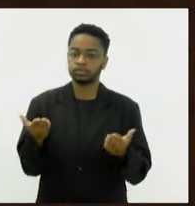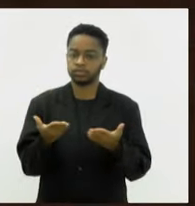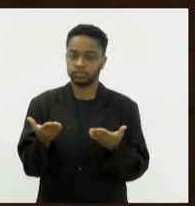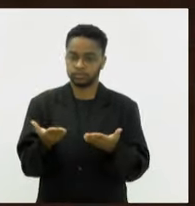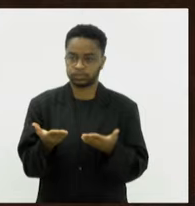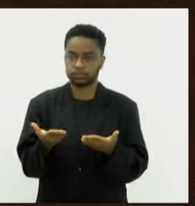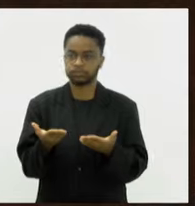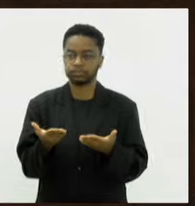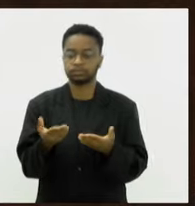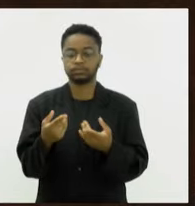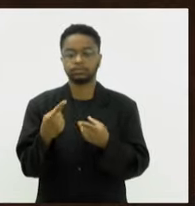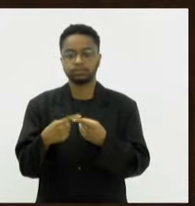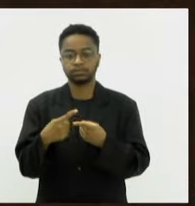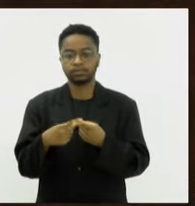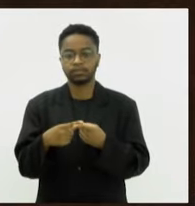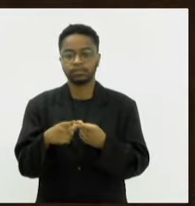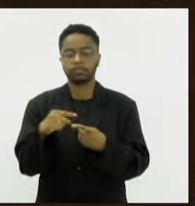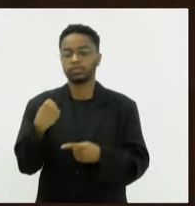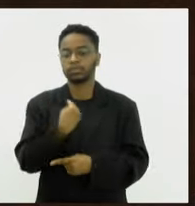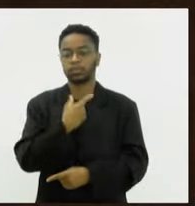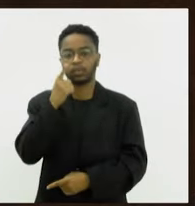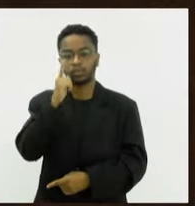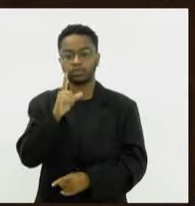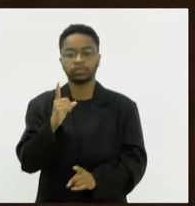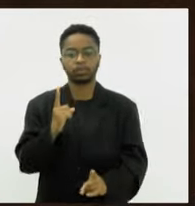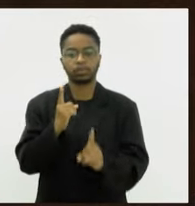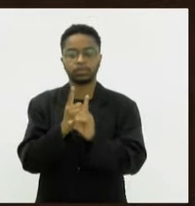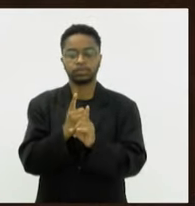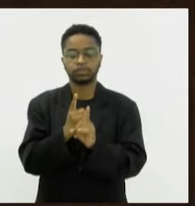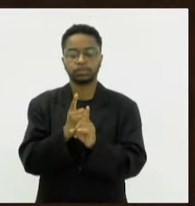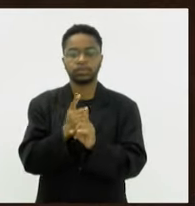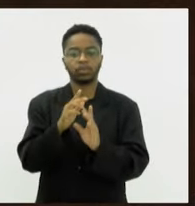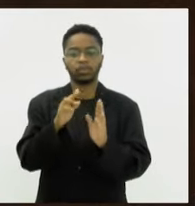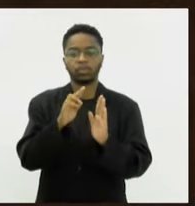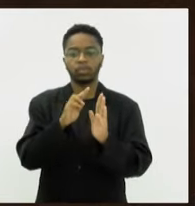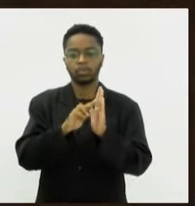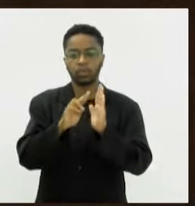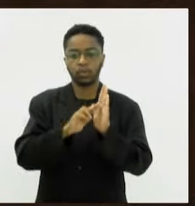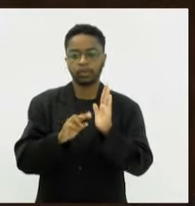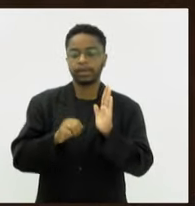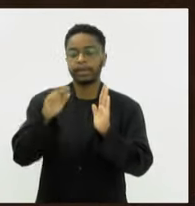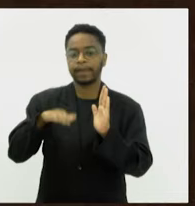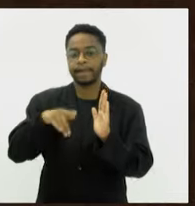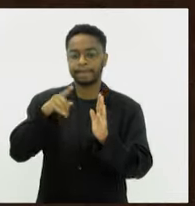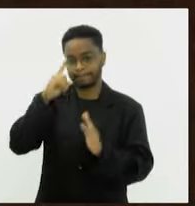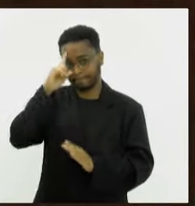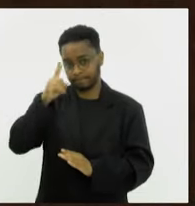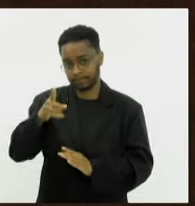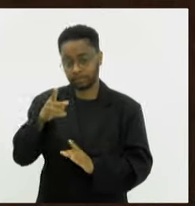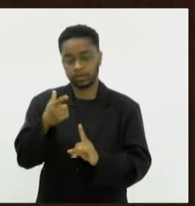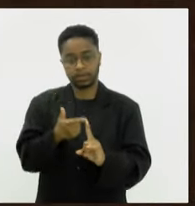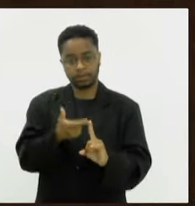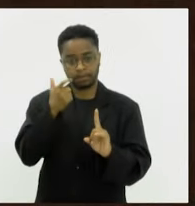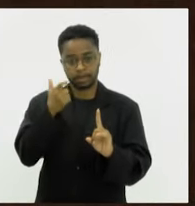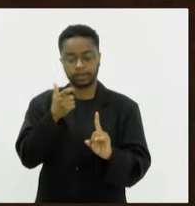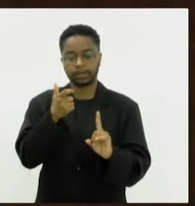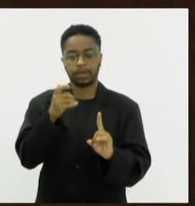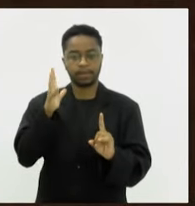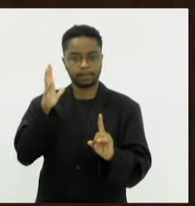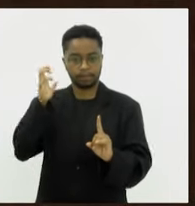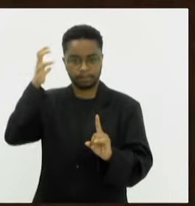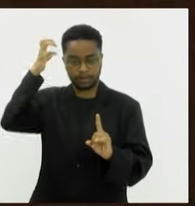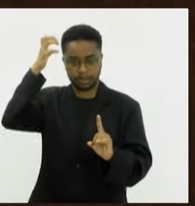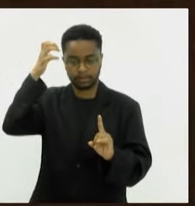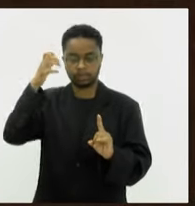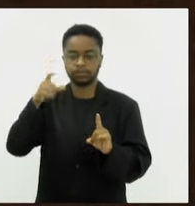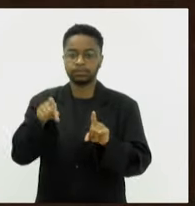hoje, já que chegamos aos nomes dos bandantes do possível assassinato e feminicídio político de Marielle Franco